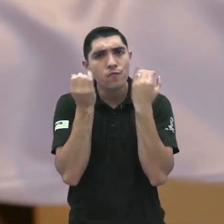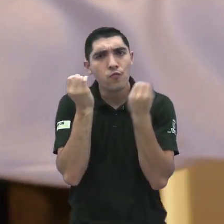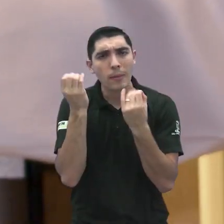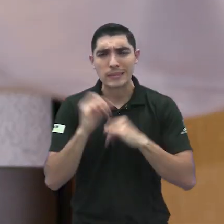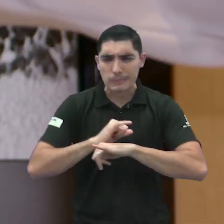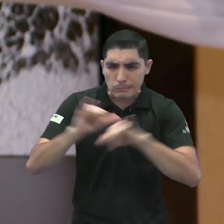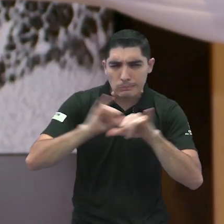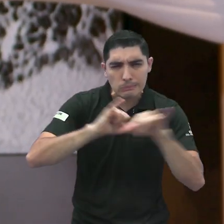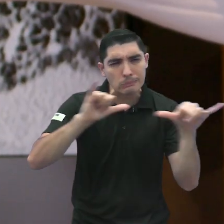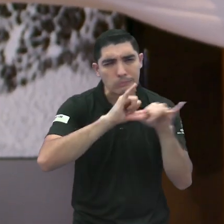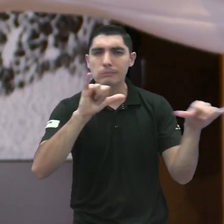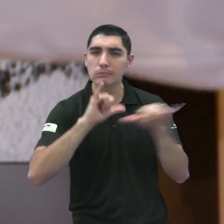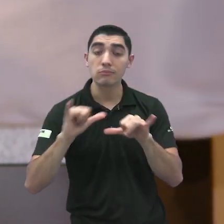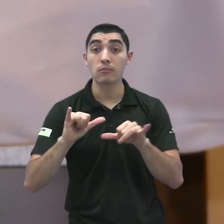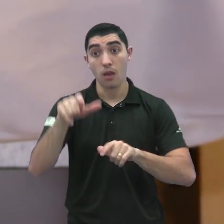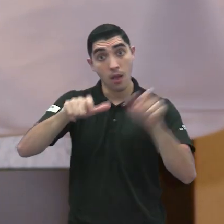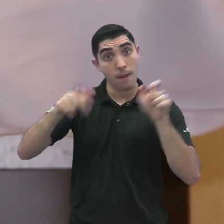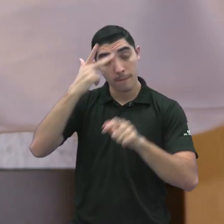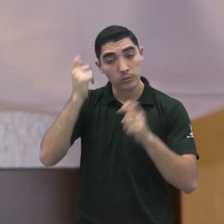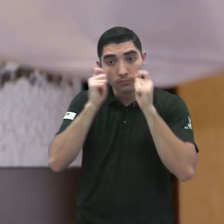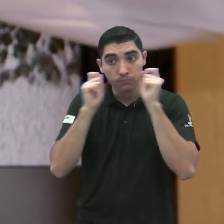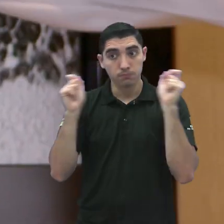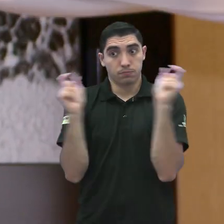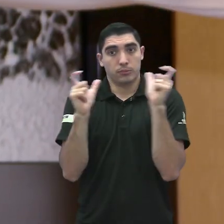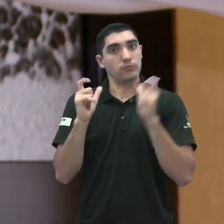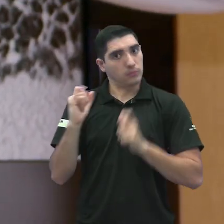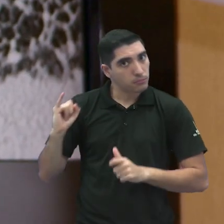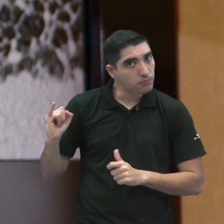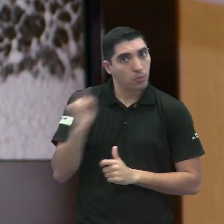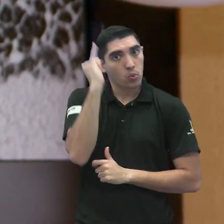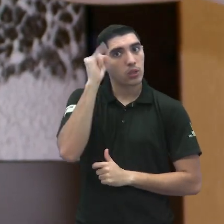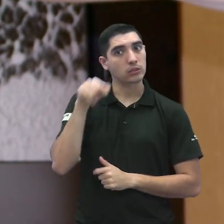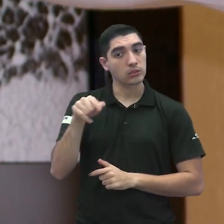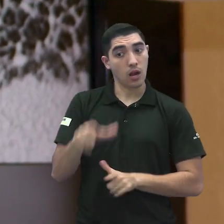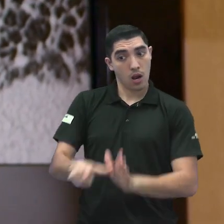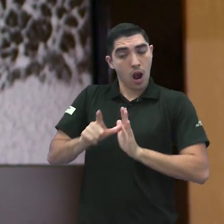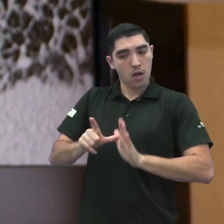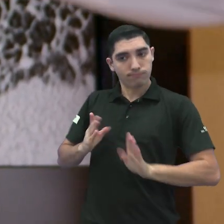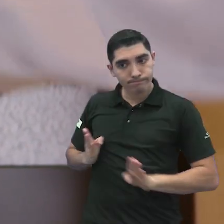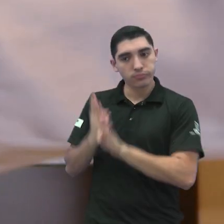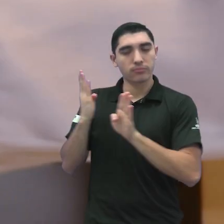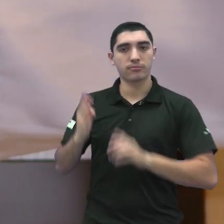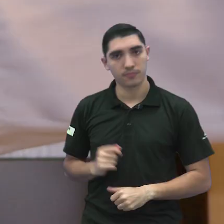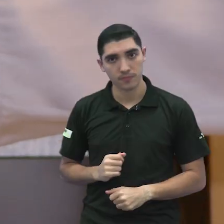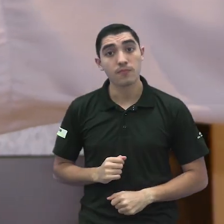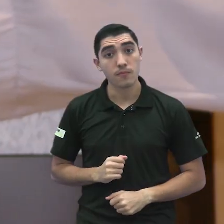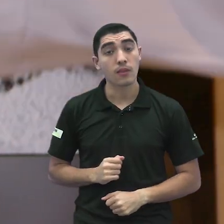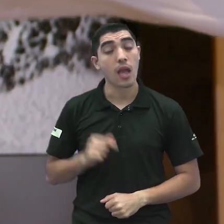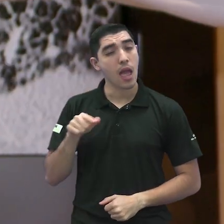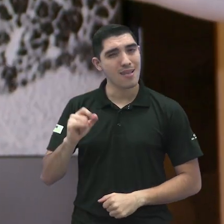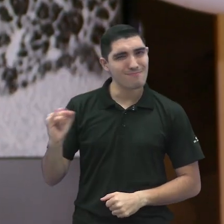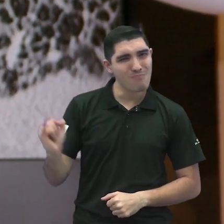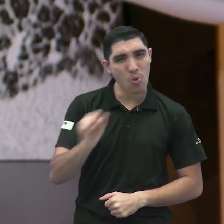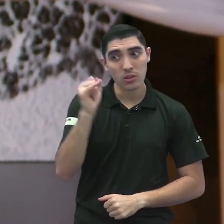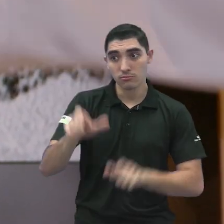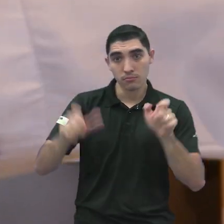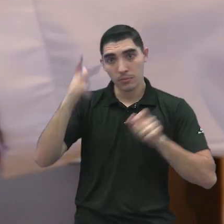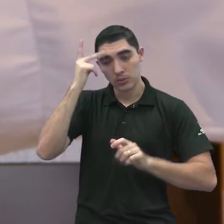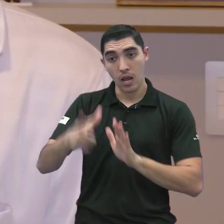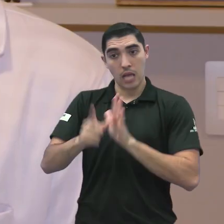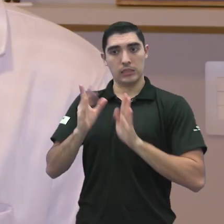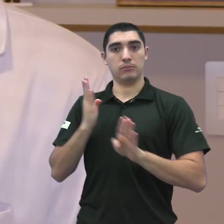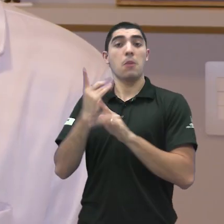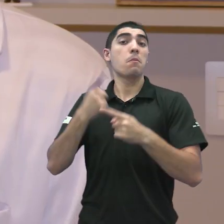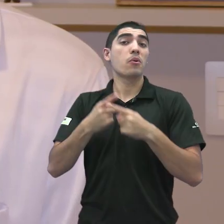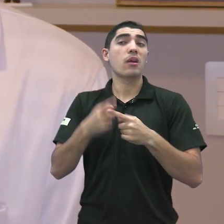mês incentiva a divulgação de informações sobre a doença e acende o alerta sobre a importância do diagnóstico